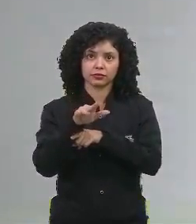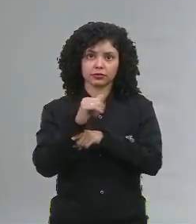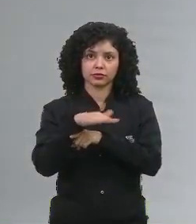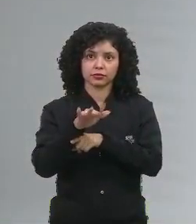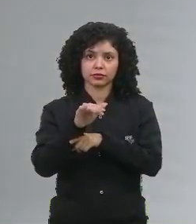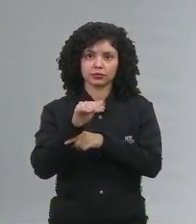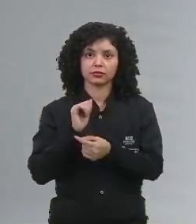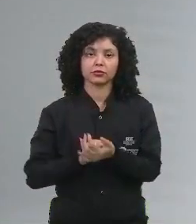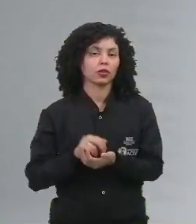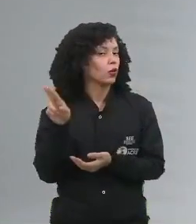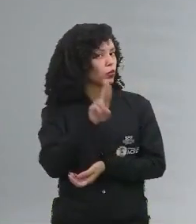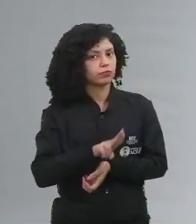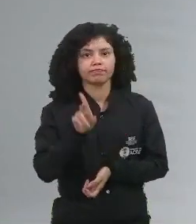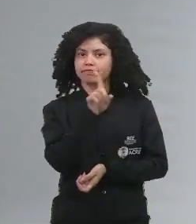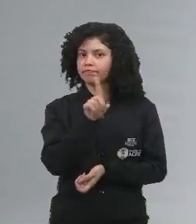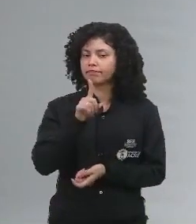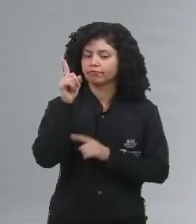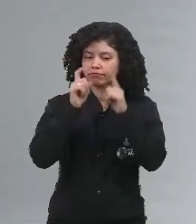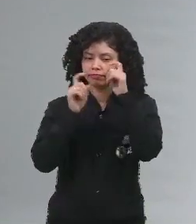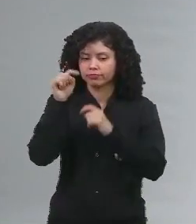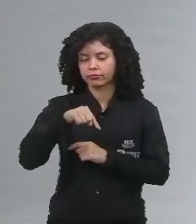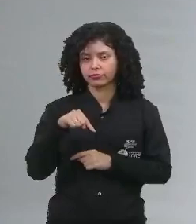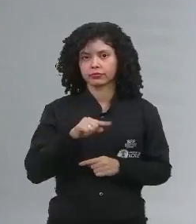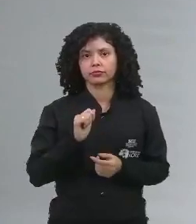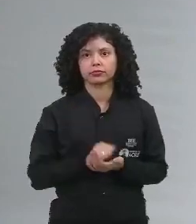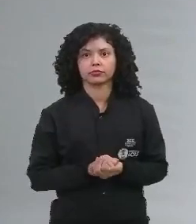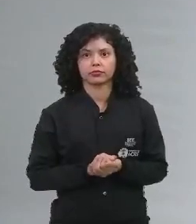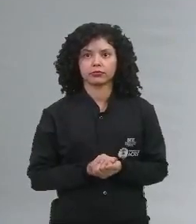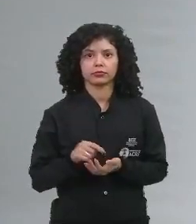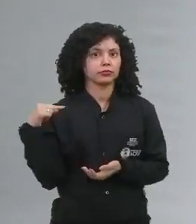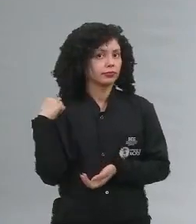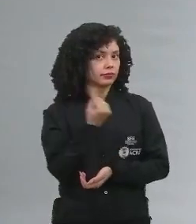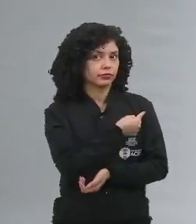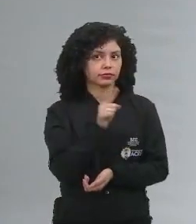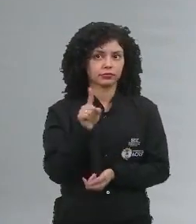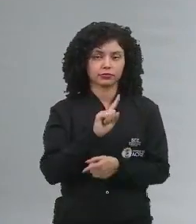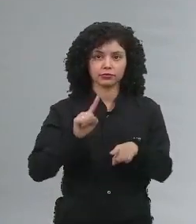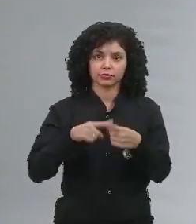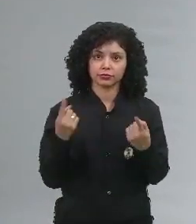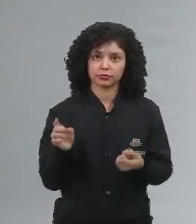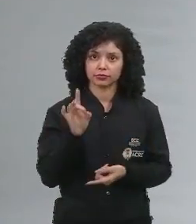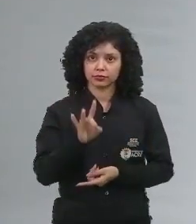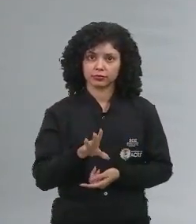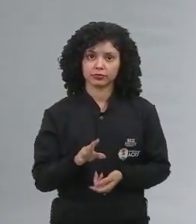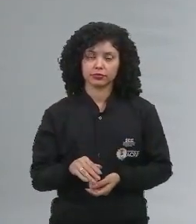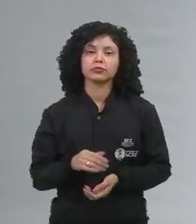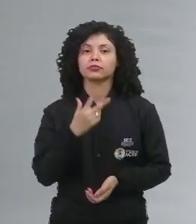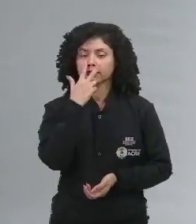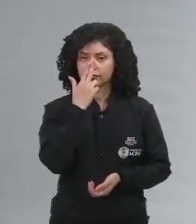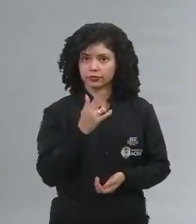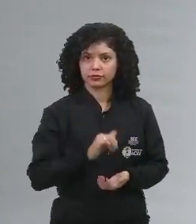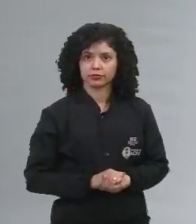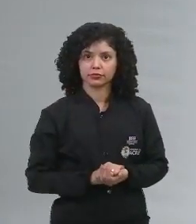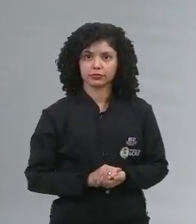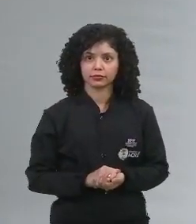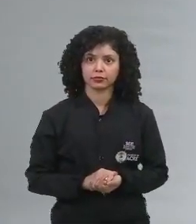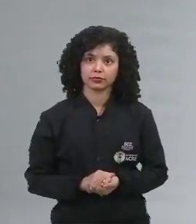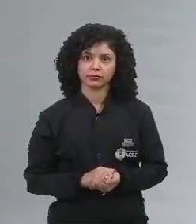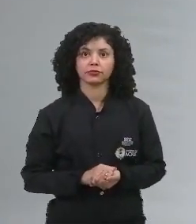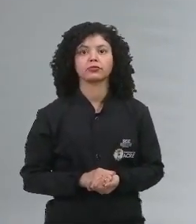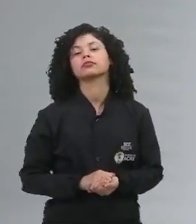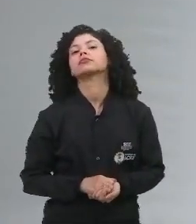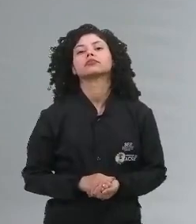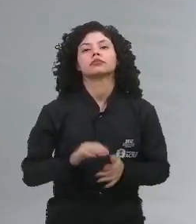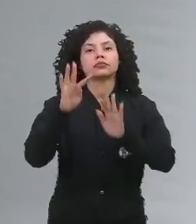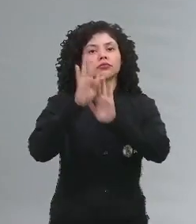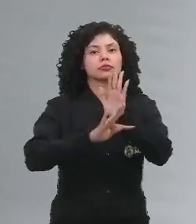canetas? Nós não utilizamos essa expressão, essa gíria, porque ela não é nossa. Mas nós temos uma correspondente, porque se nós fôssemos pegar